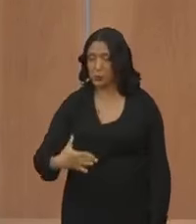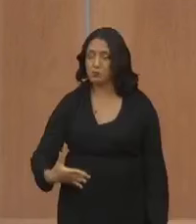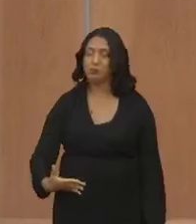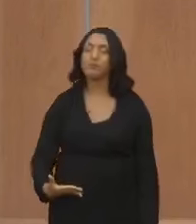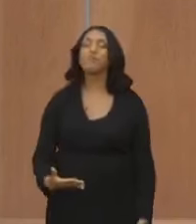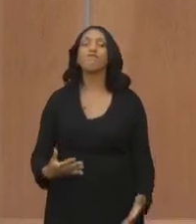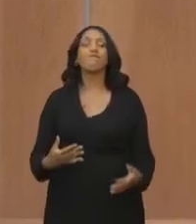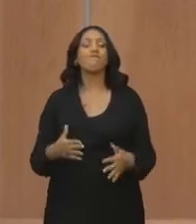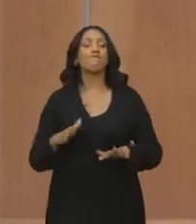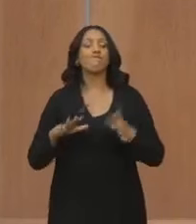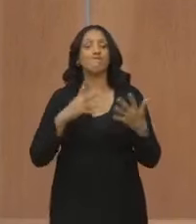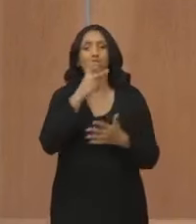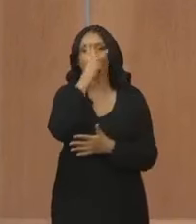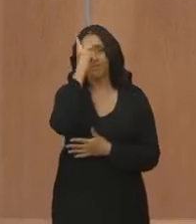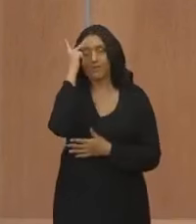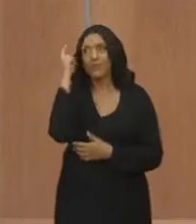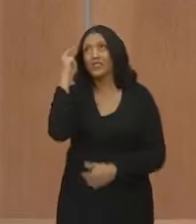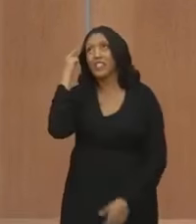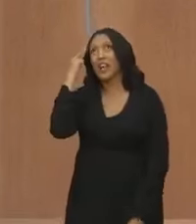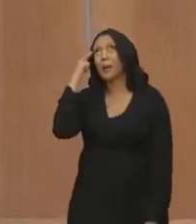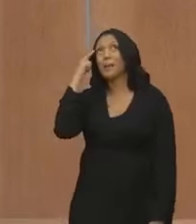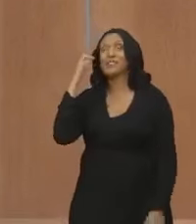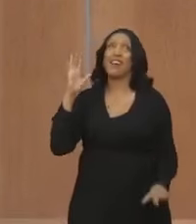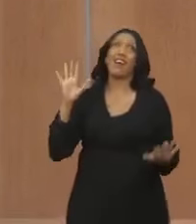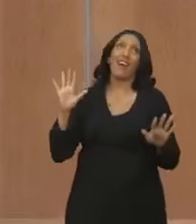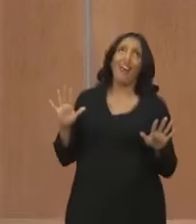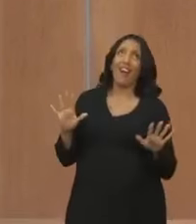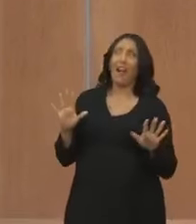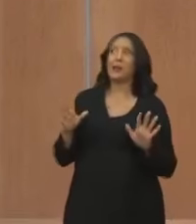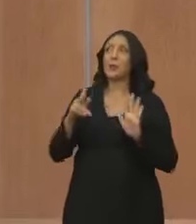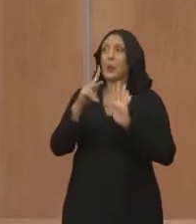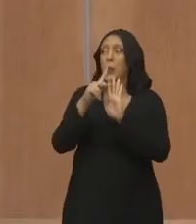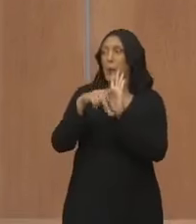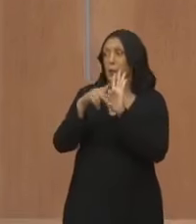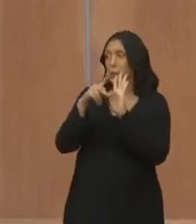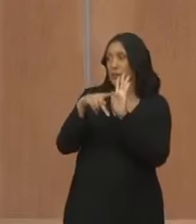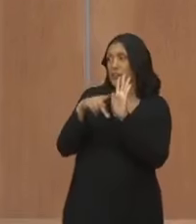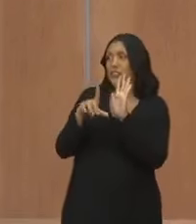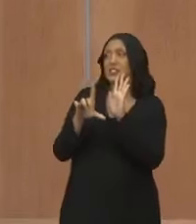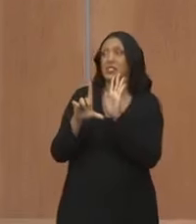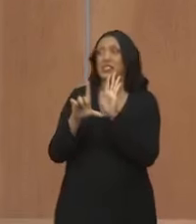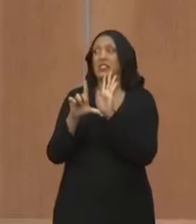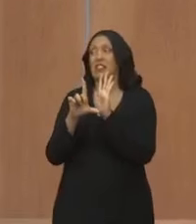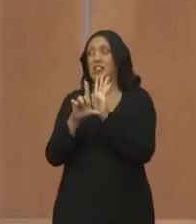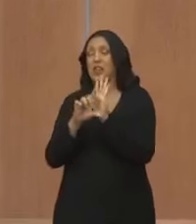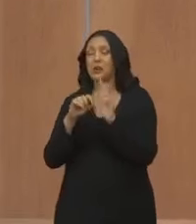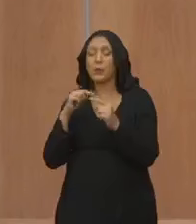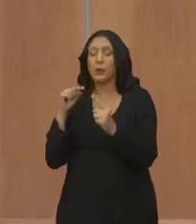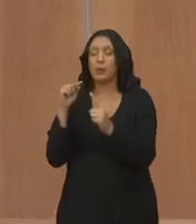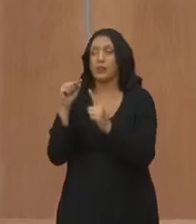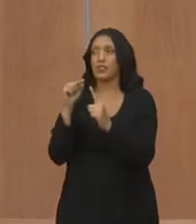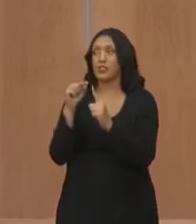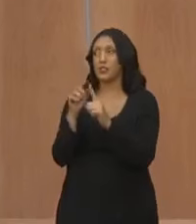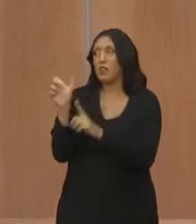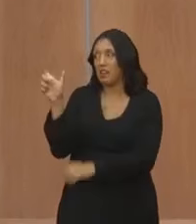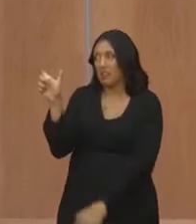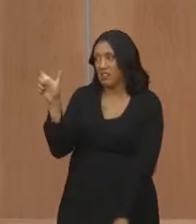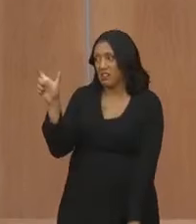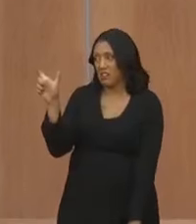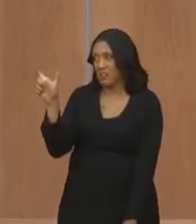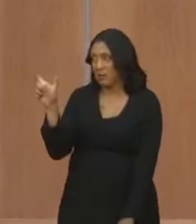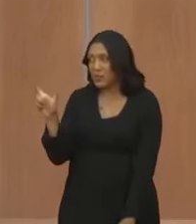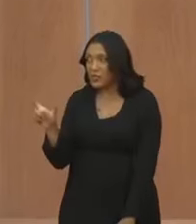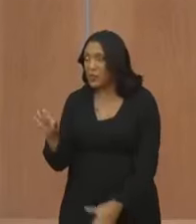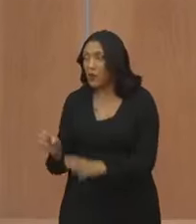projeto para acomodar parceiros políticos. Na minha visão, eu penso que é um projeto para atender a